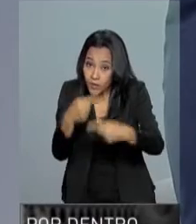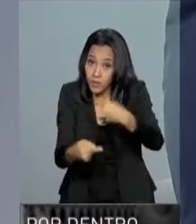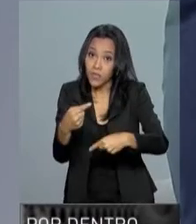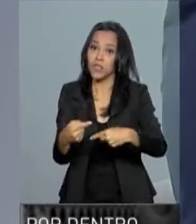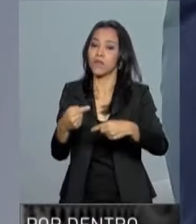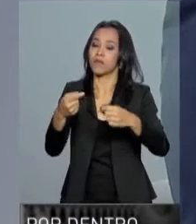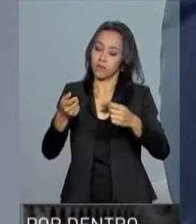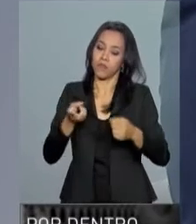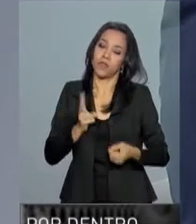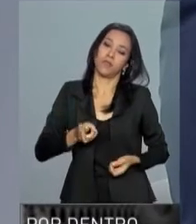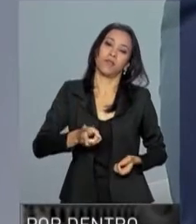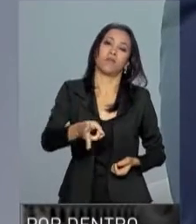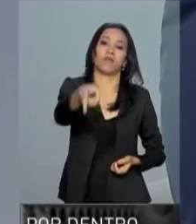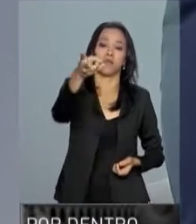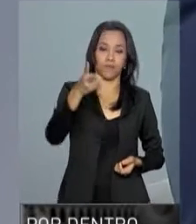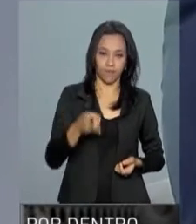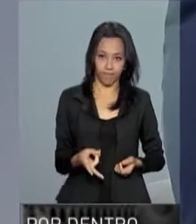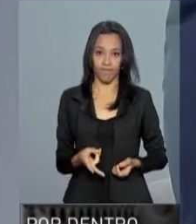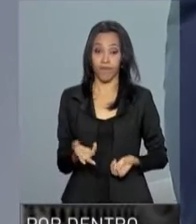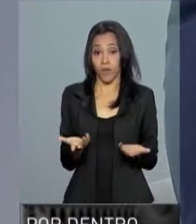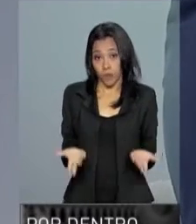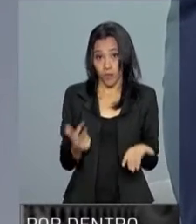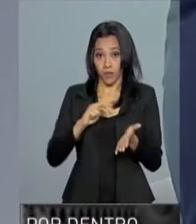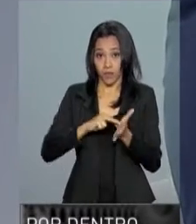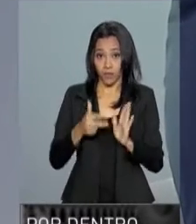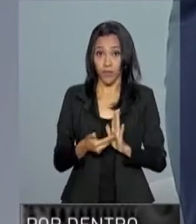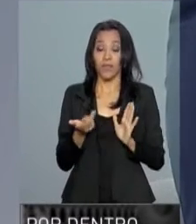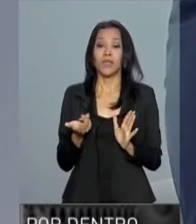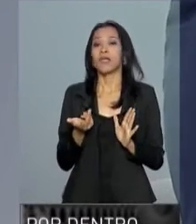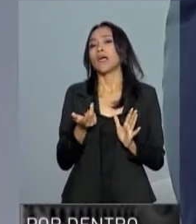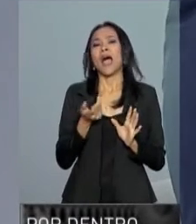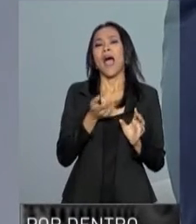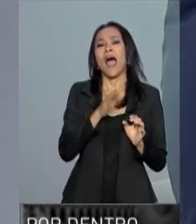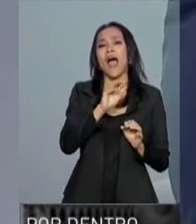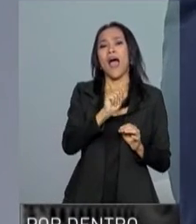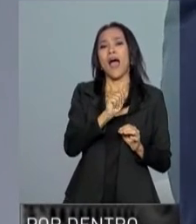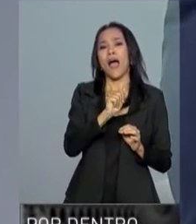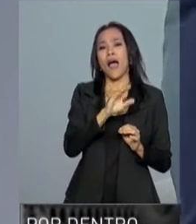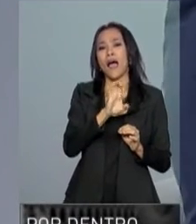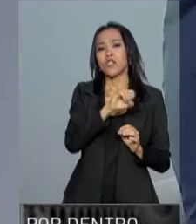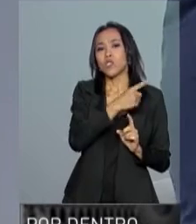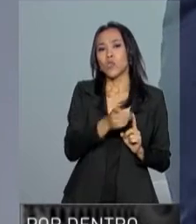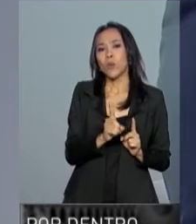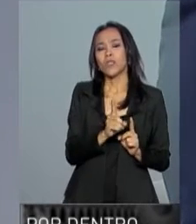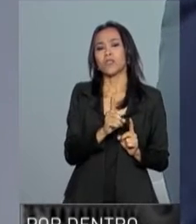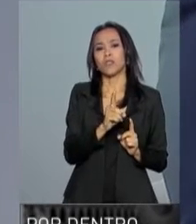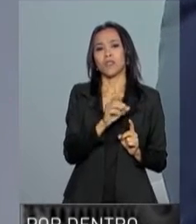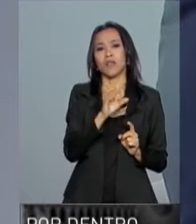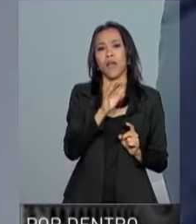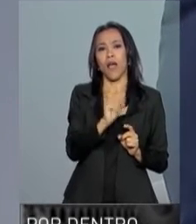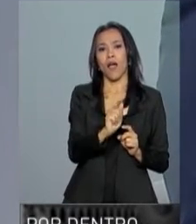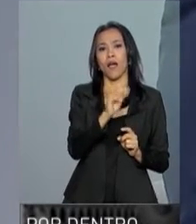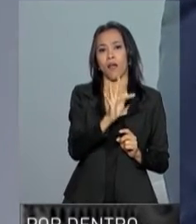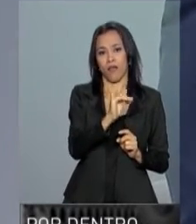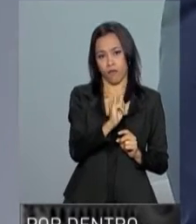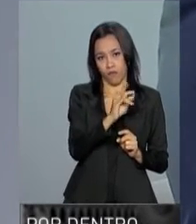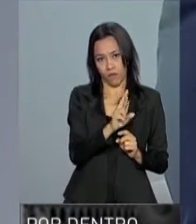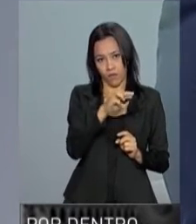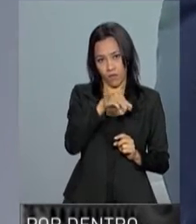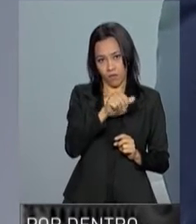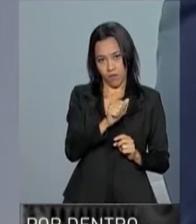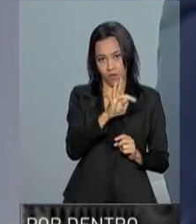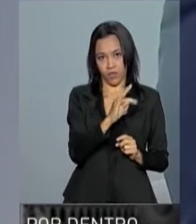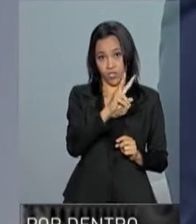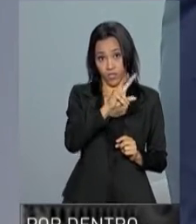ser efetiva e tem que ser permanente ou seja ações afirmativas permanente de uma forma e que o